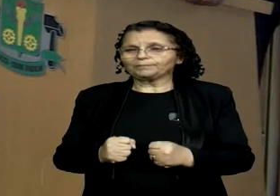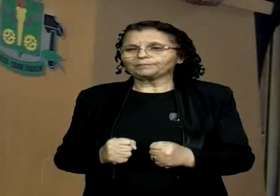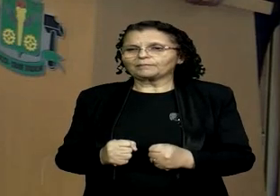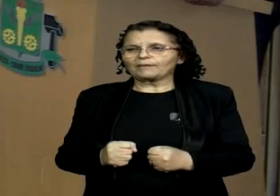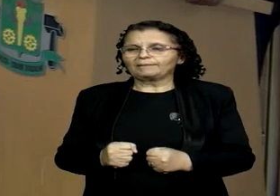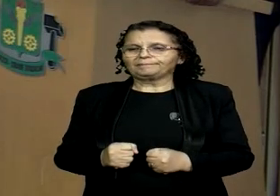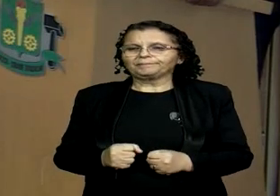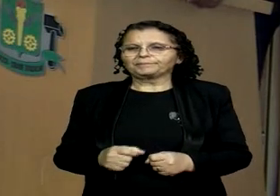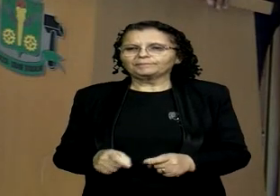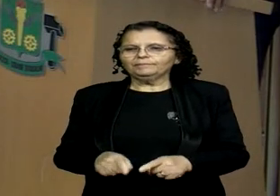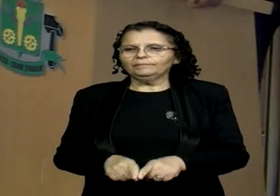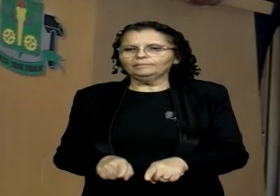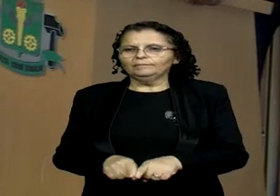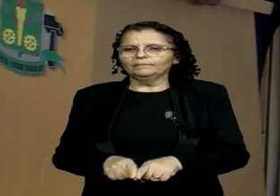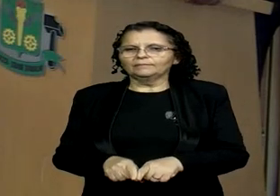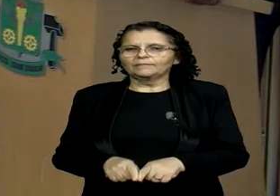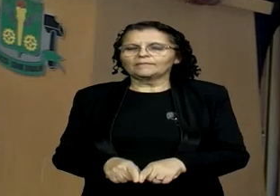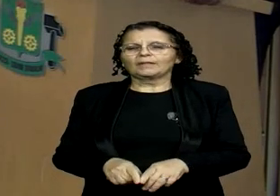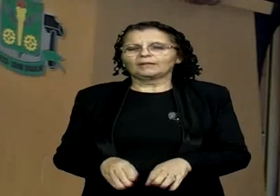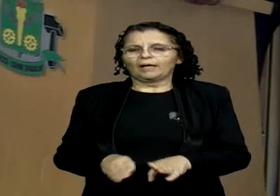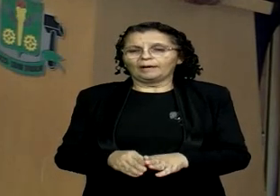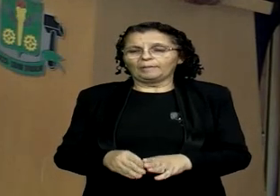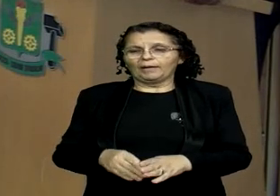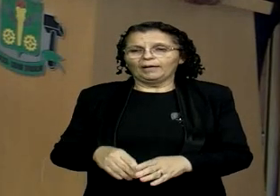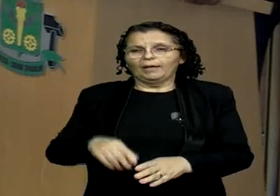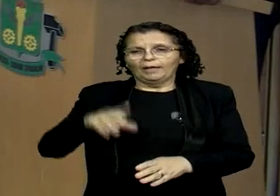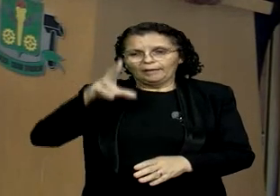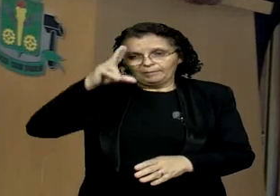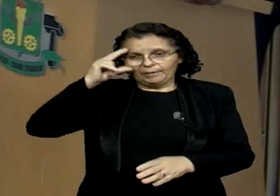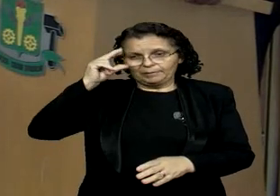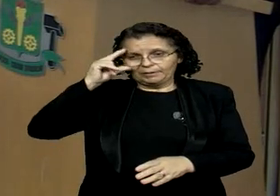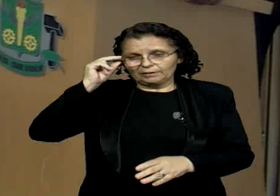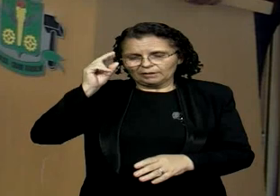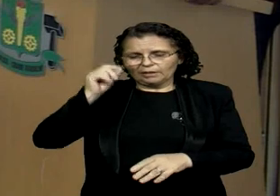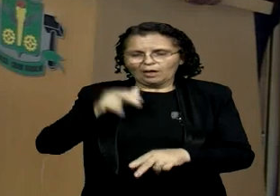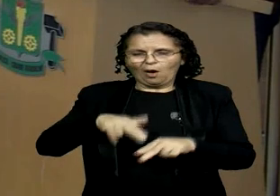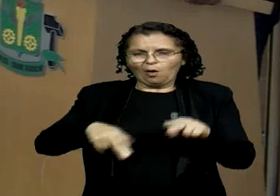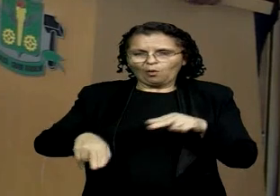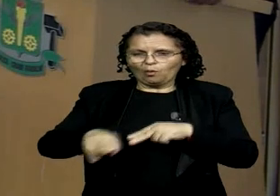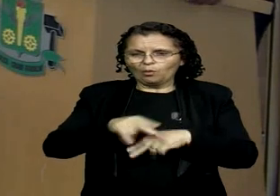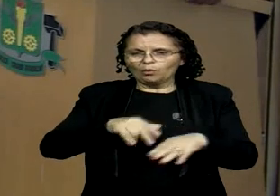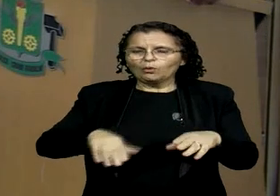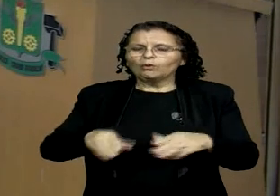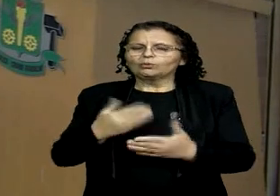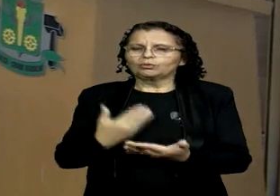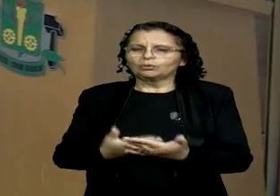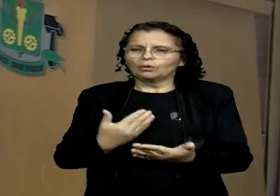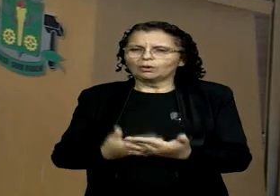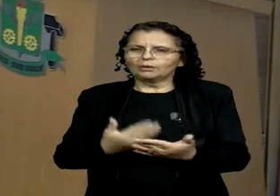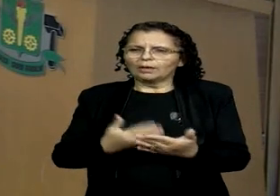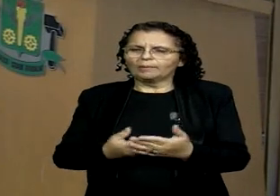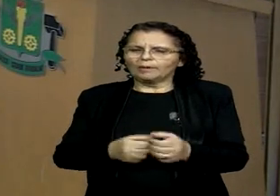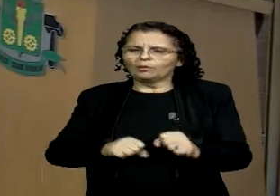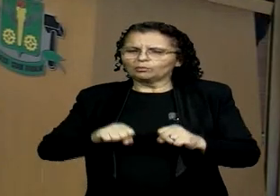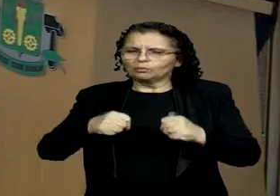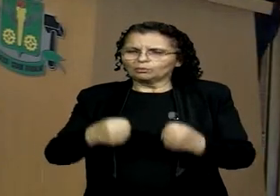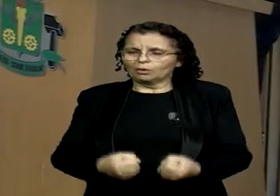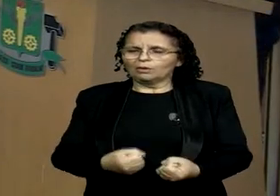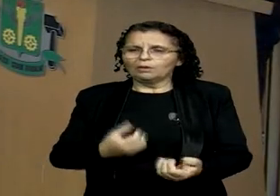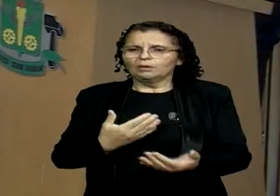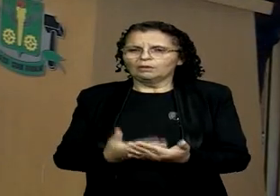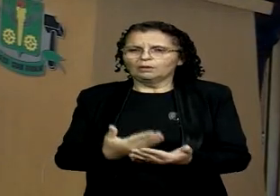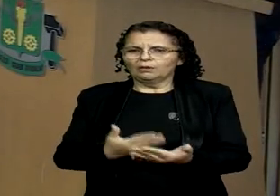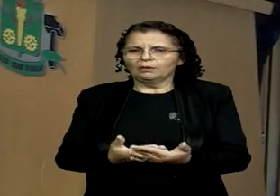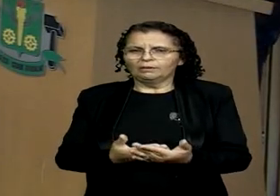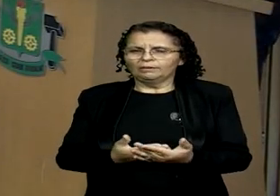está aí a Maria da Penha, está aí a ronda escolar, que eu sei que Vossa Excelência também lutou bastante, está aí nas